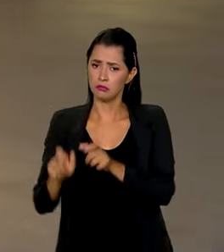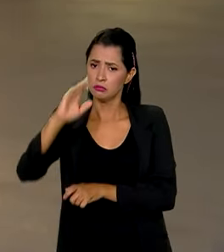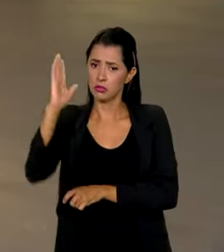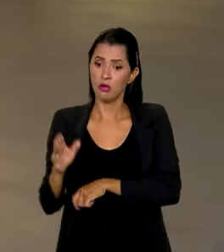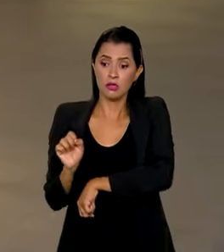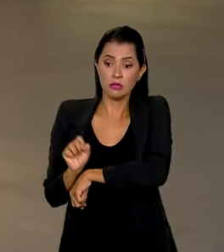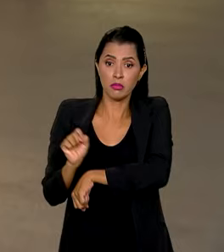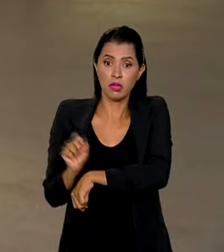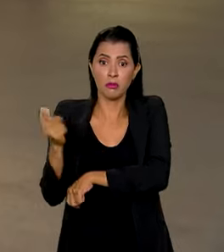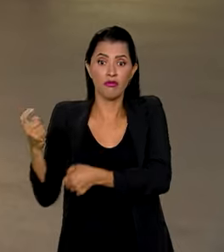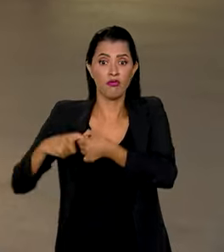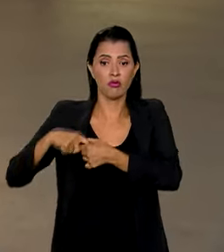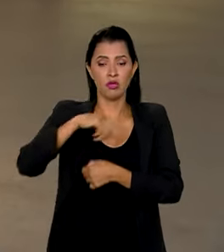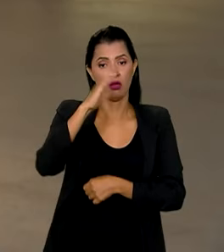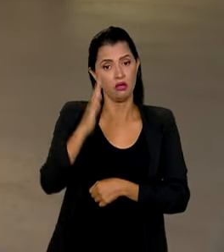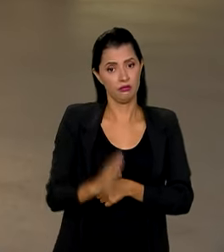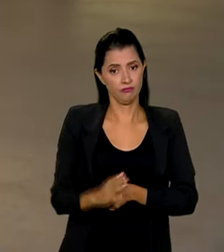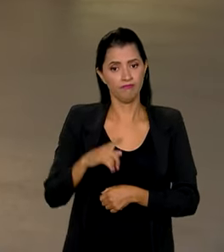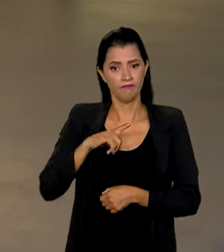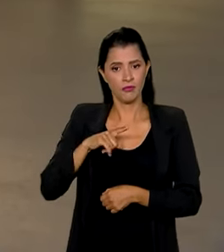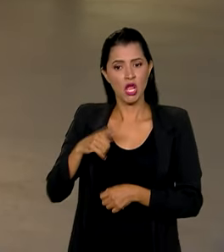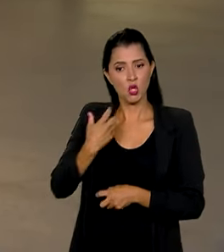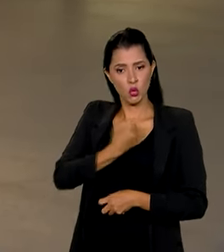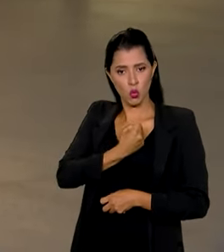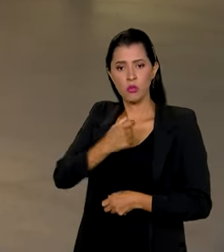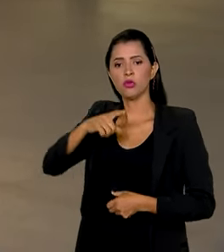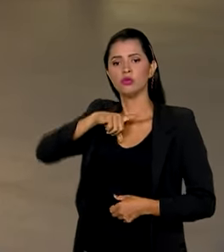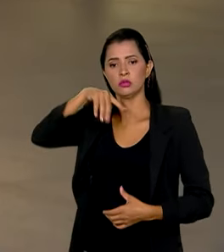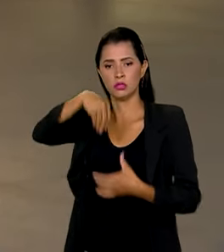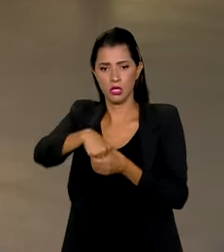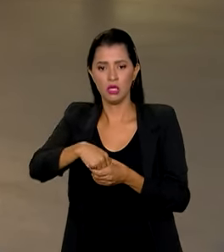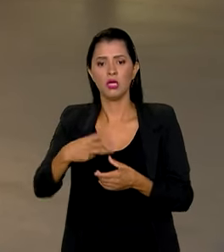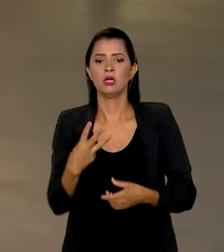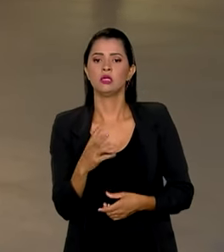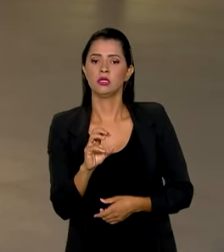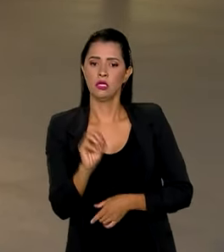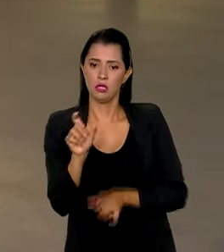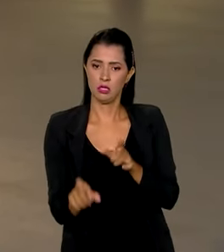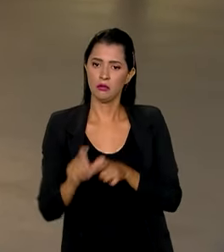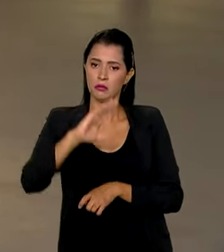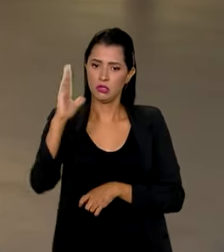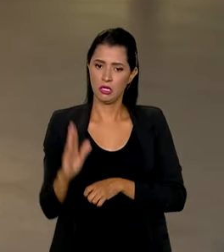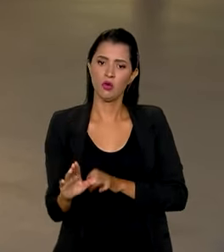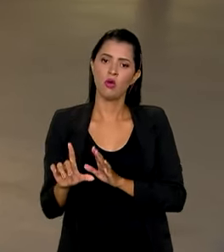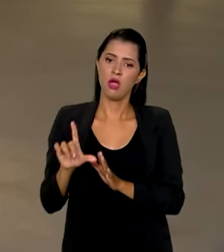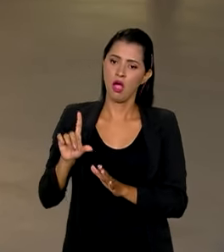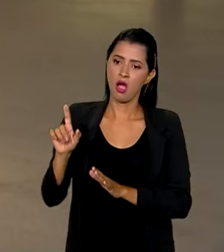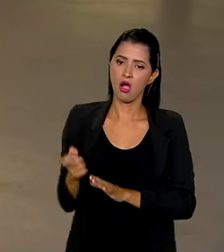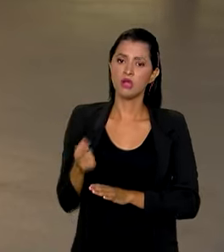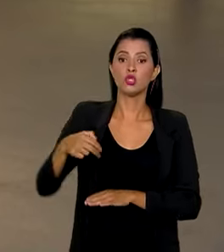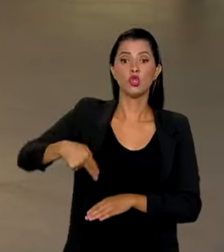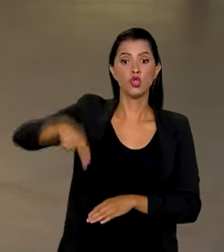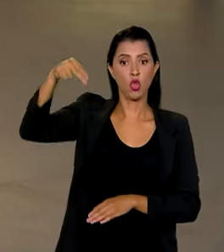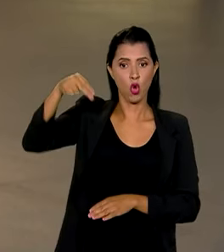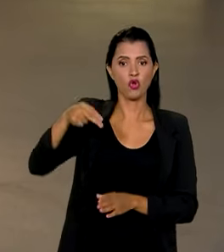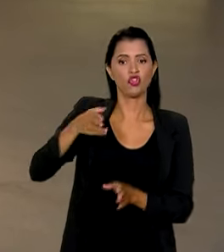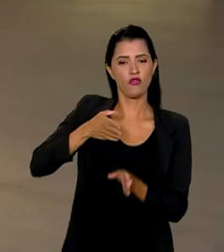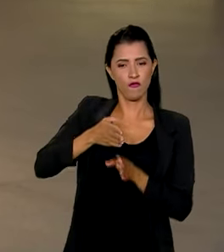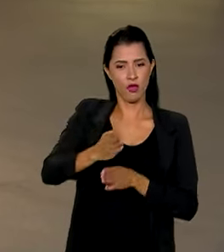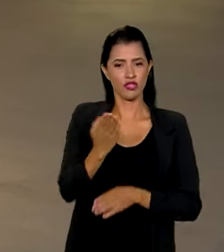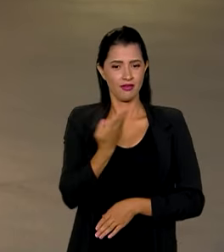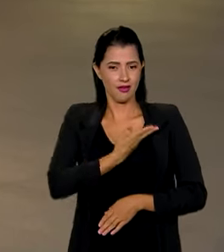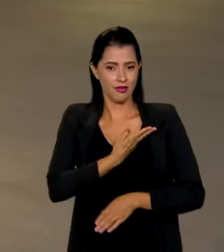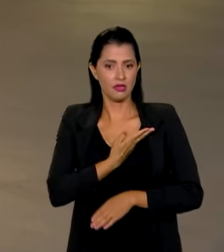retornar ao país nesse número estão incluídos os 30 brasileiros que estavam no norte da Faixa de Gaza e